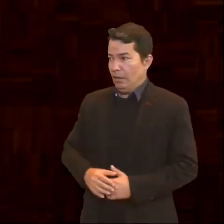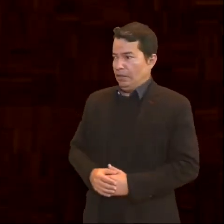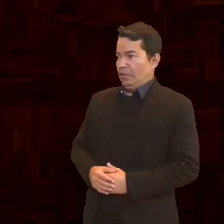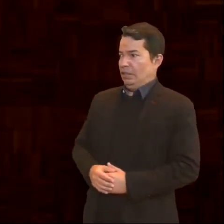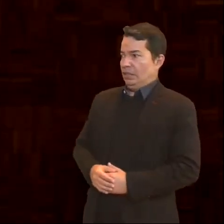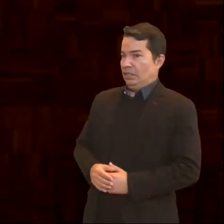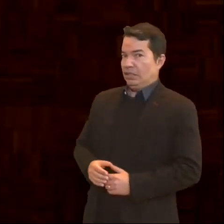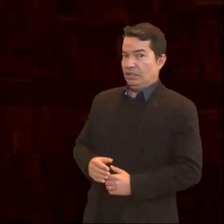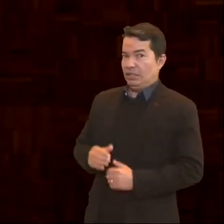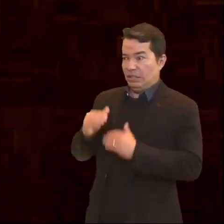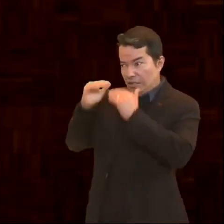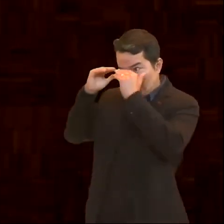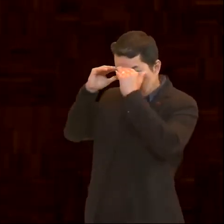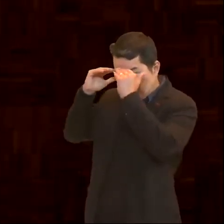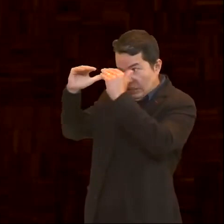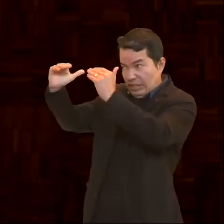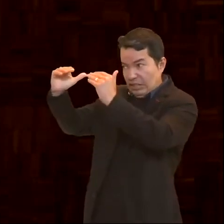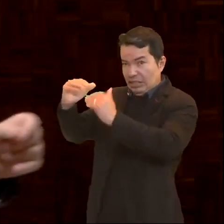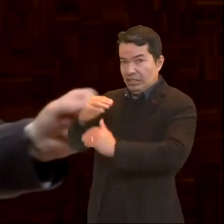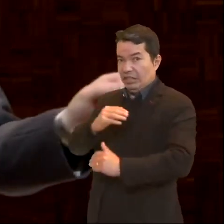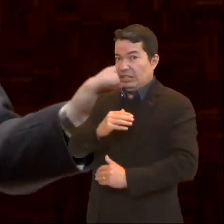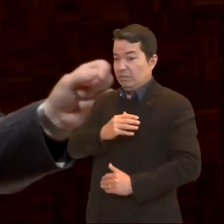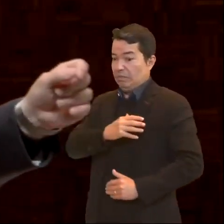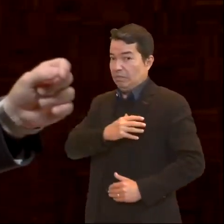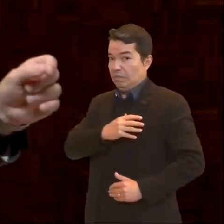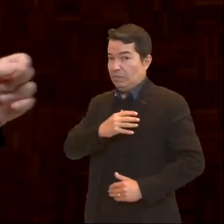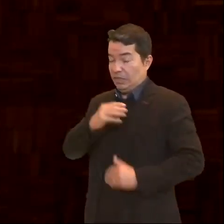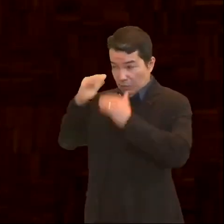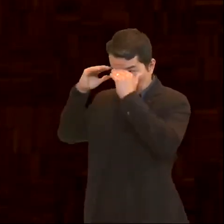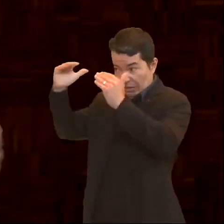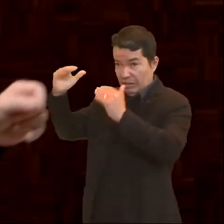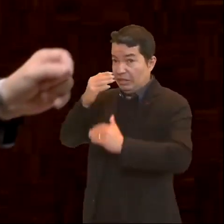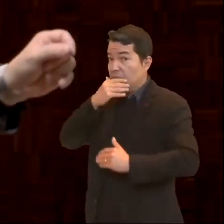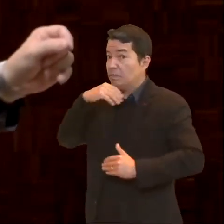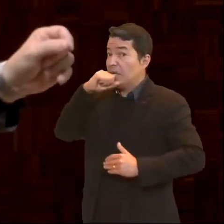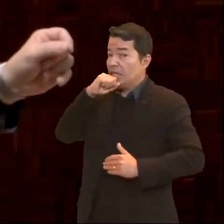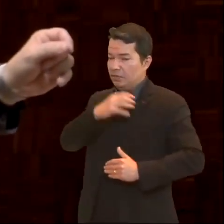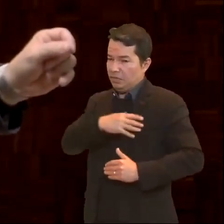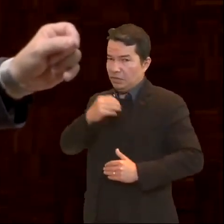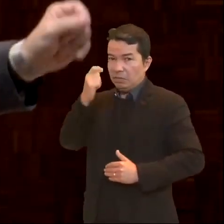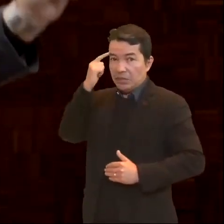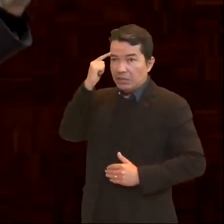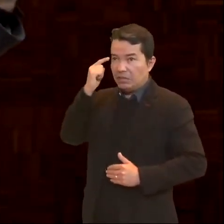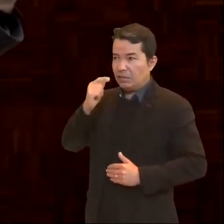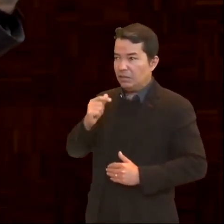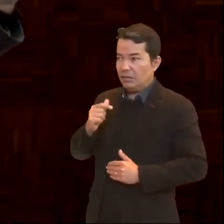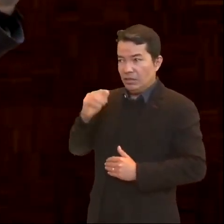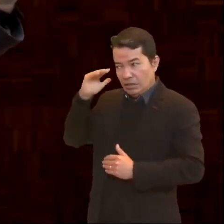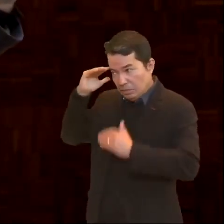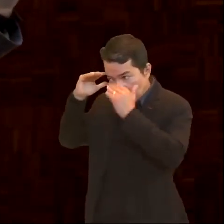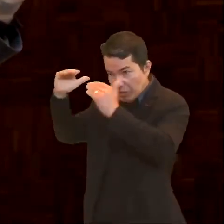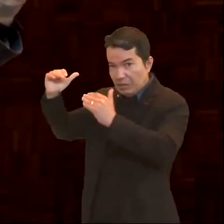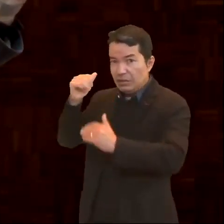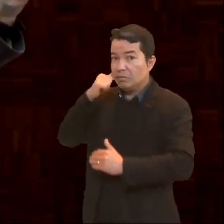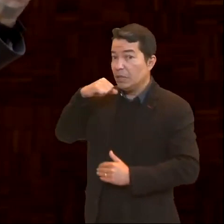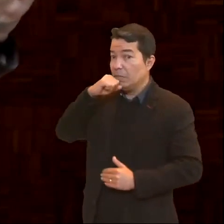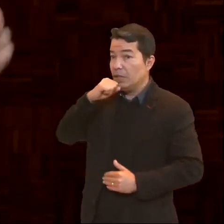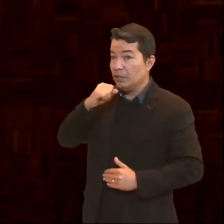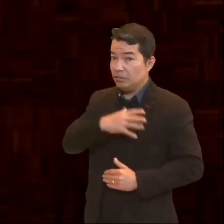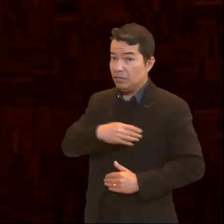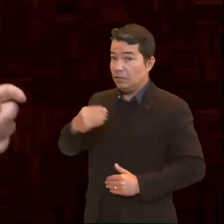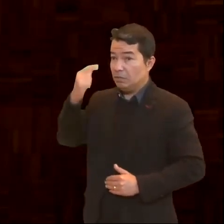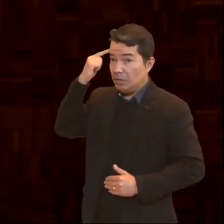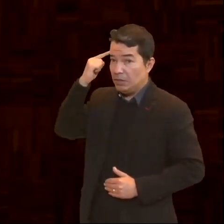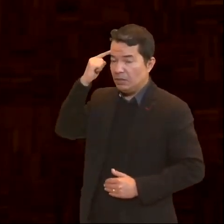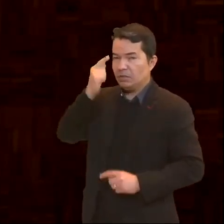vida. A gente sabe que se os nossos filhos não tiverem disciplina e as coisas caminharem ali pelo tempo da vida,